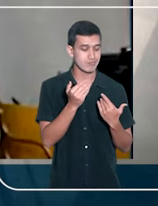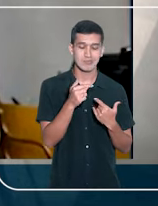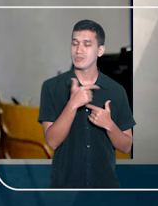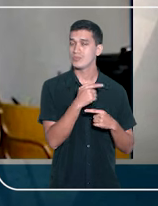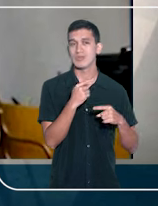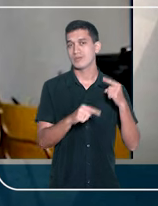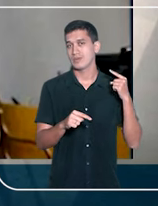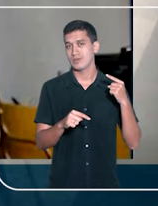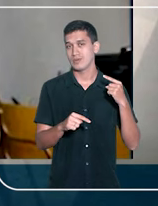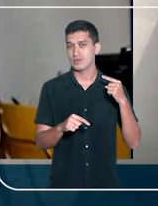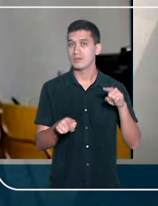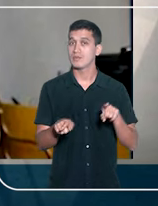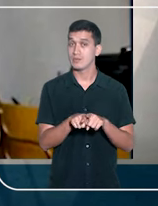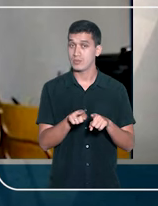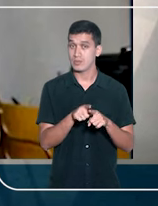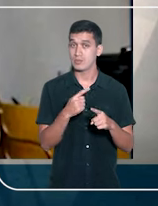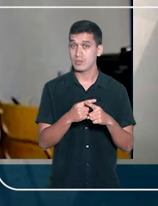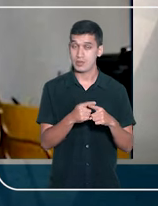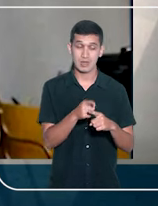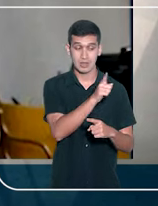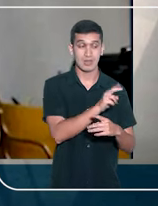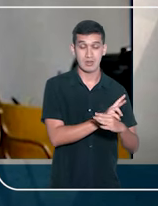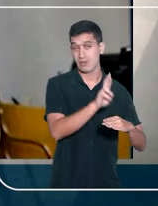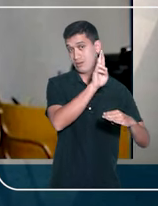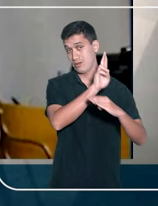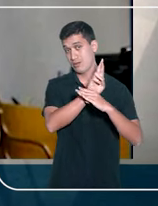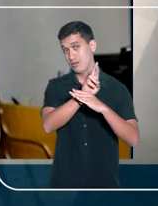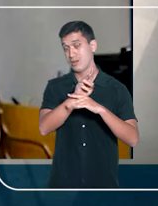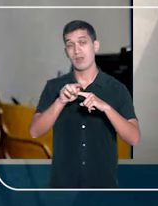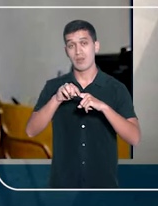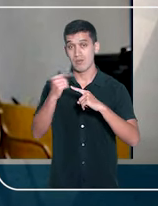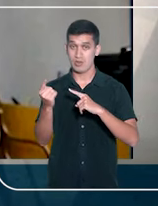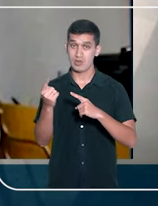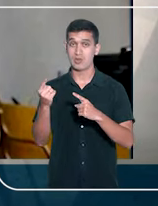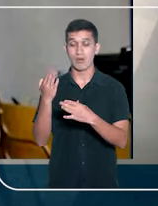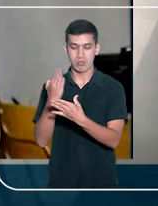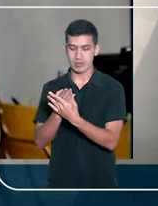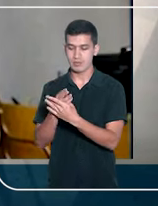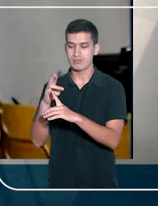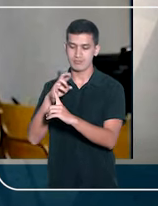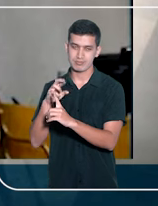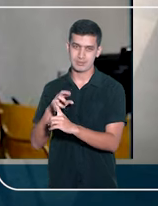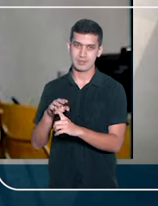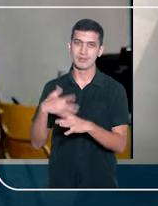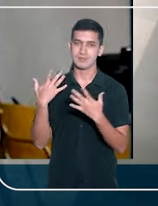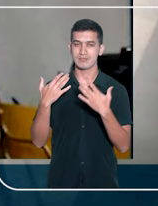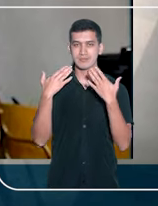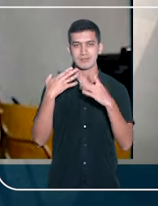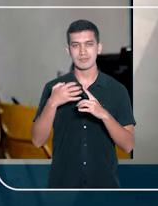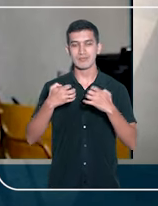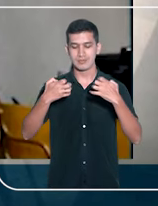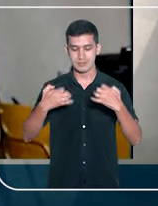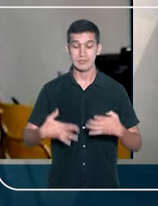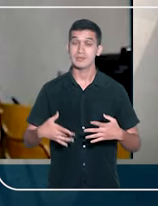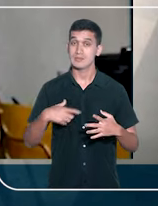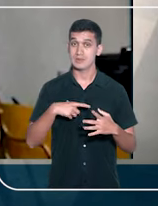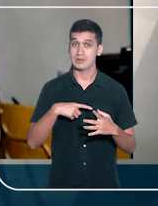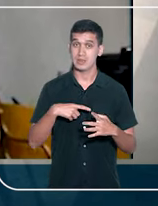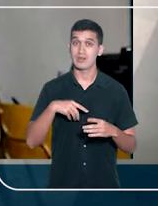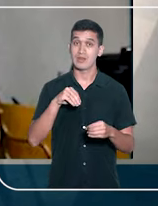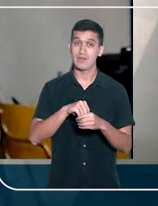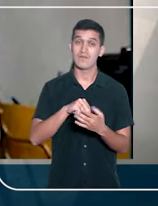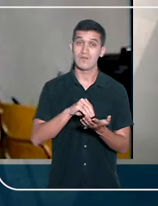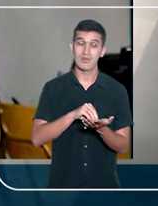na qual a produção probatória foi requerida pela parte autora após a oposição dos embargos monitórios ficando caracterizado